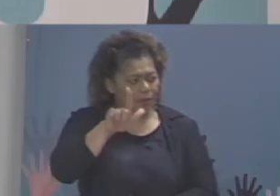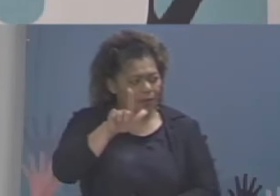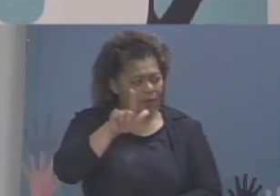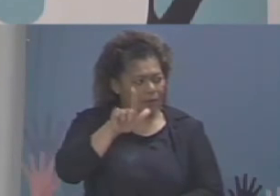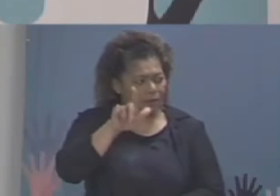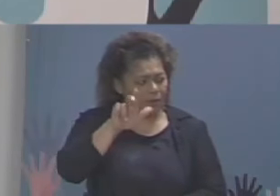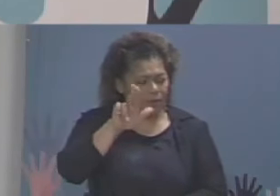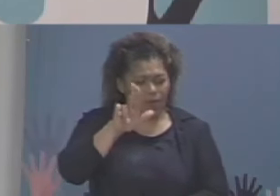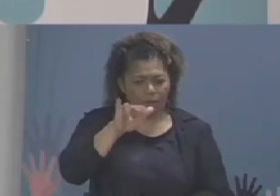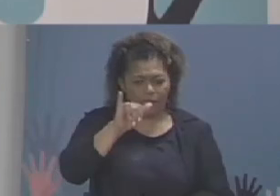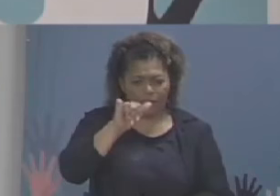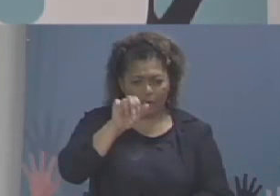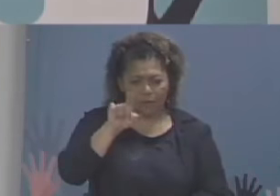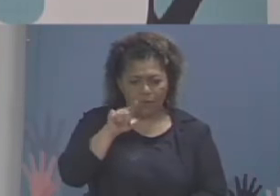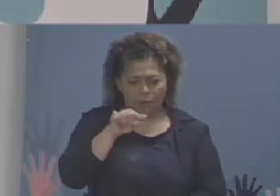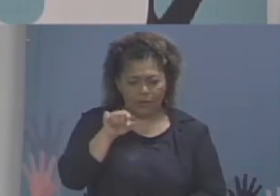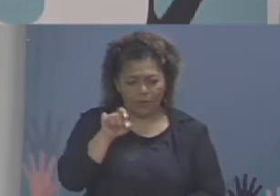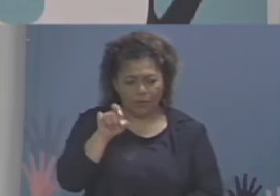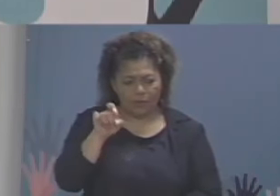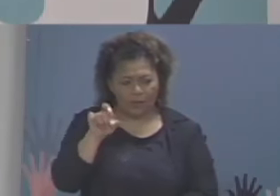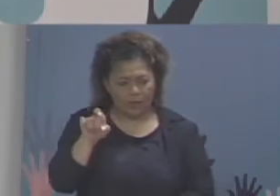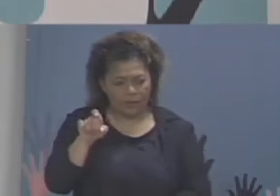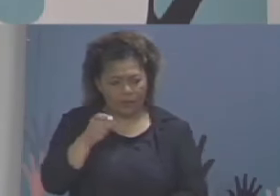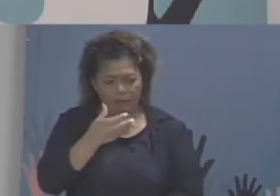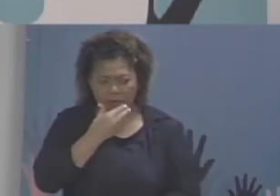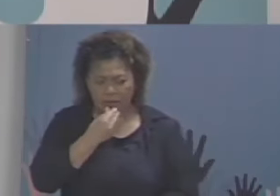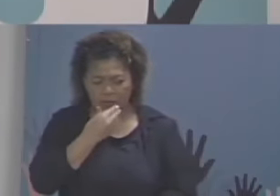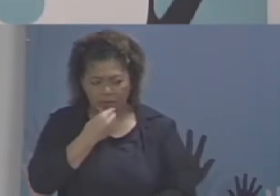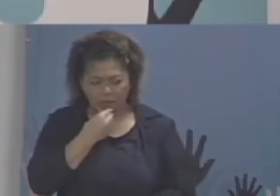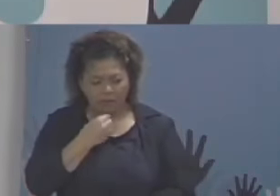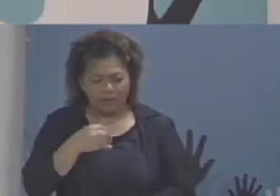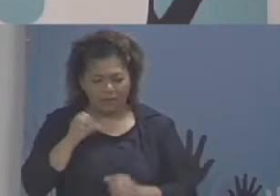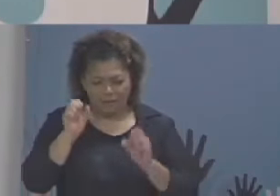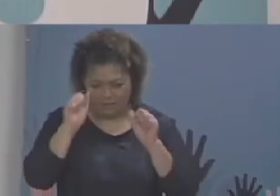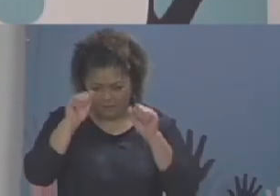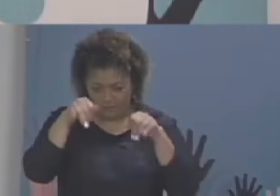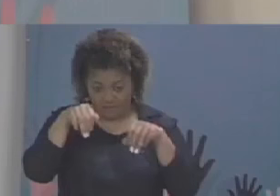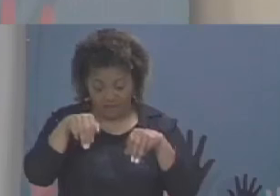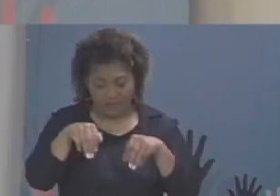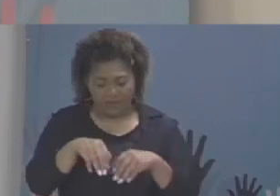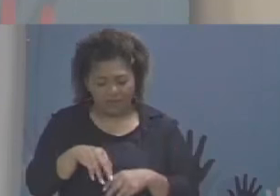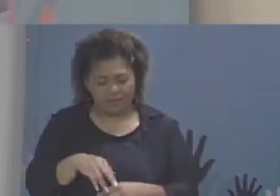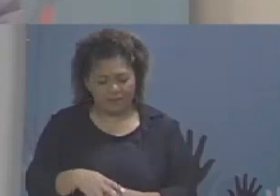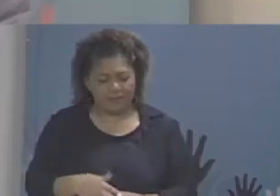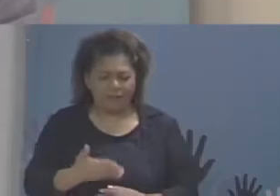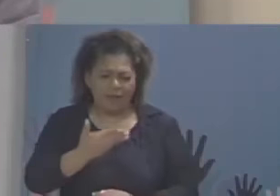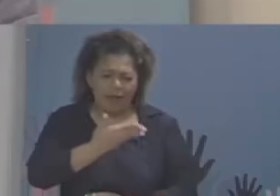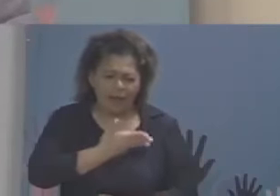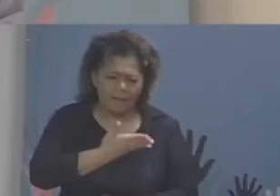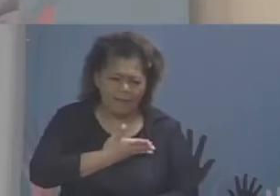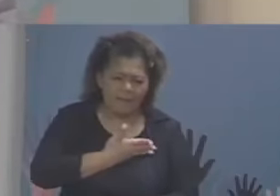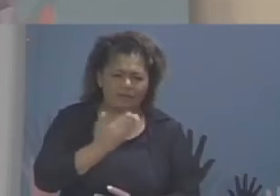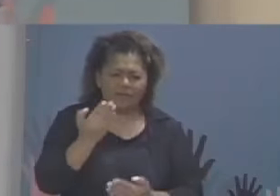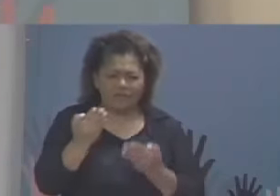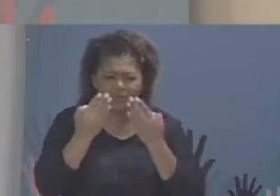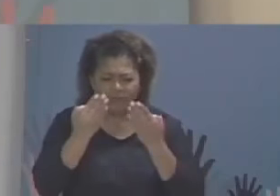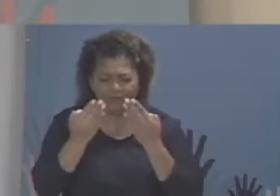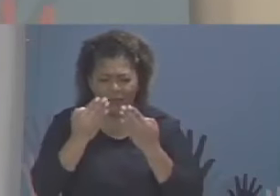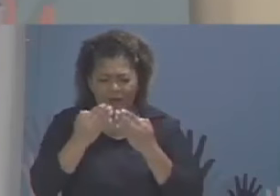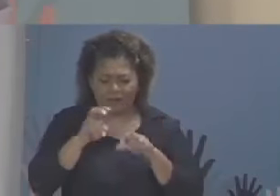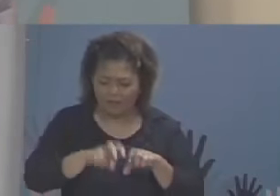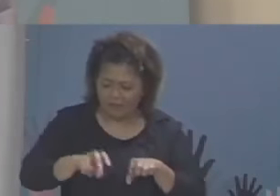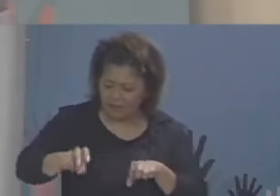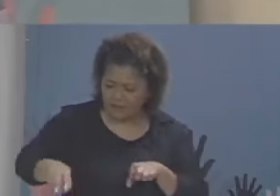da Chapa 21, e fará suas considerações finais. Luiz. Amigos psicólogos, colegas da mesa,